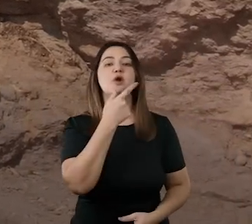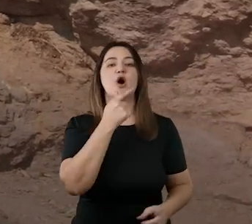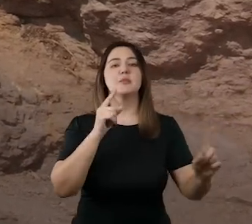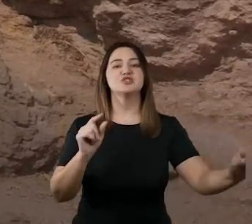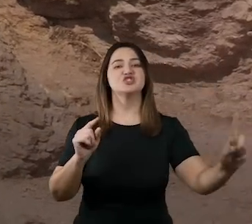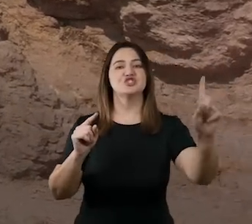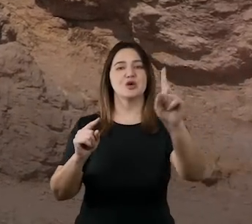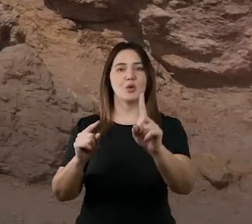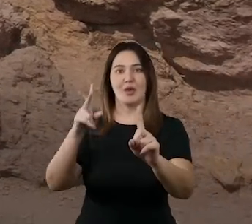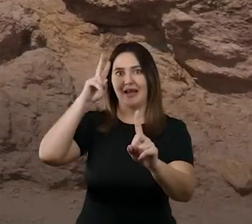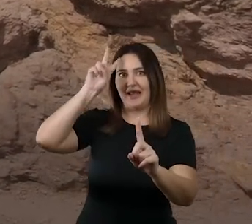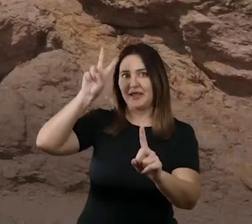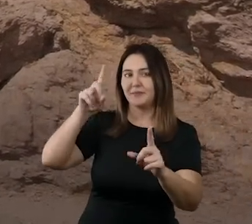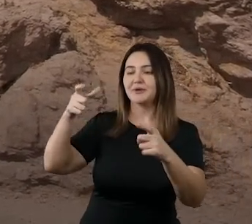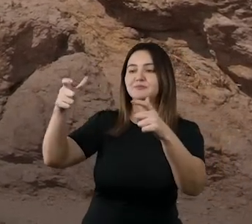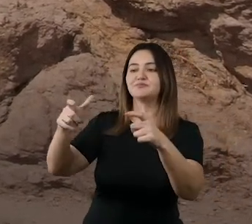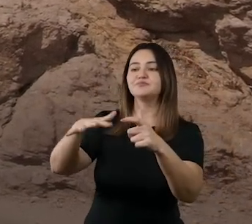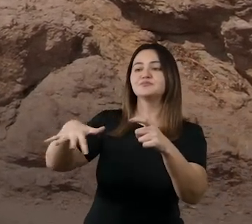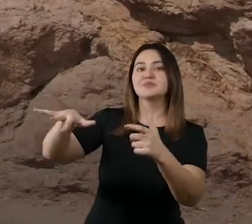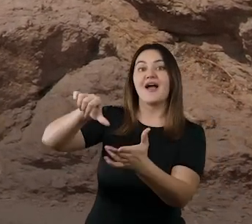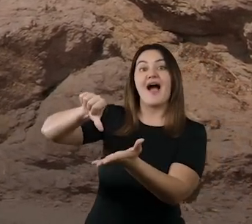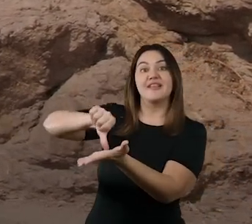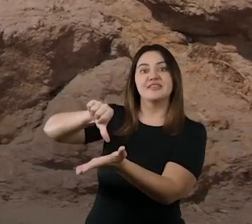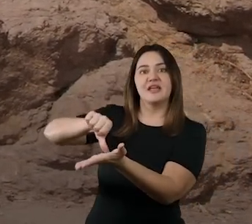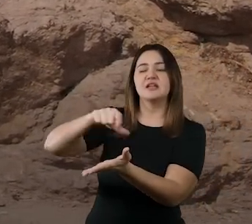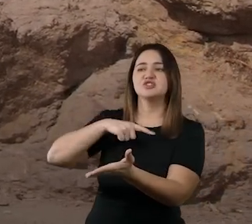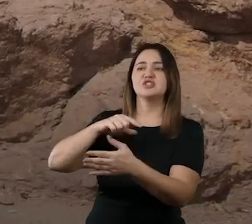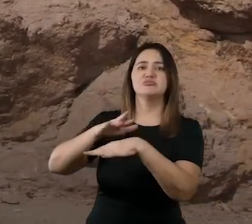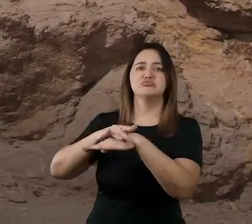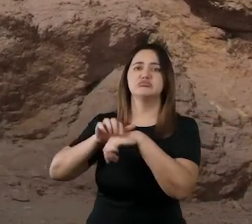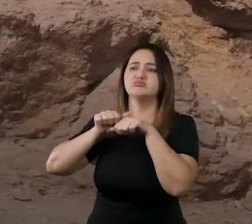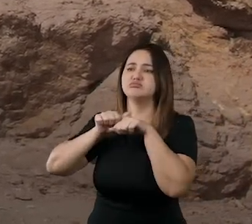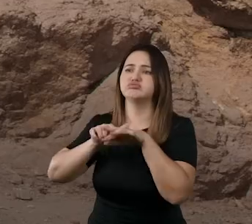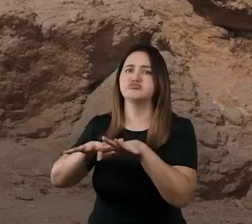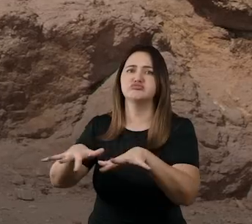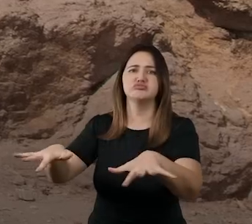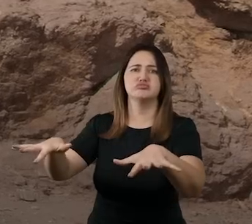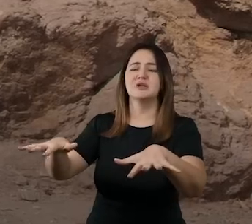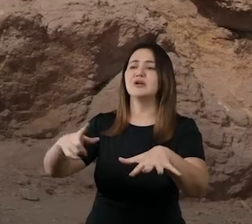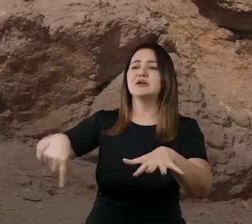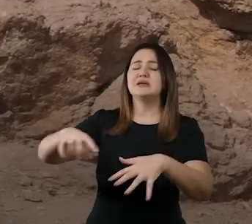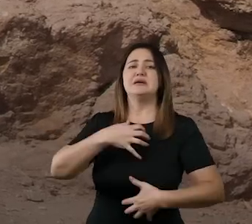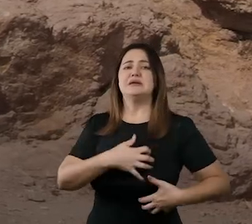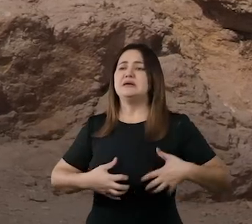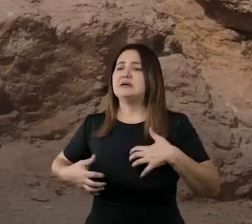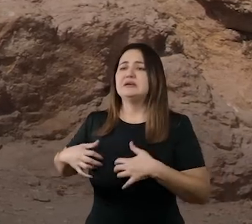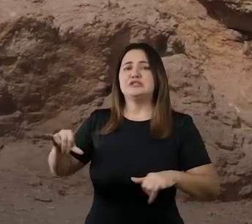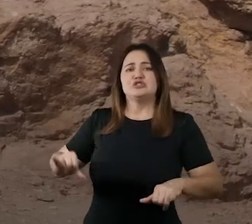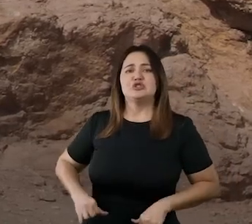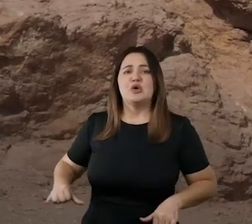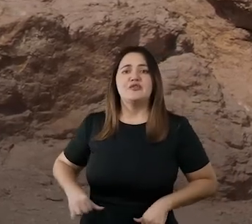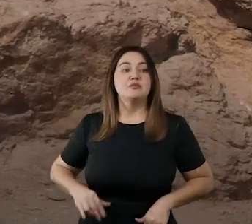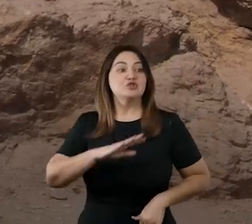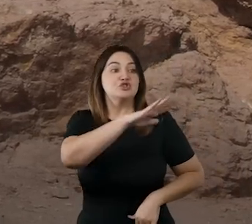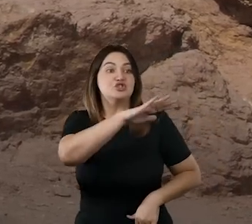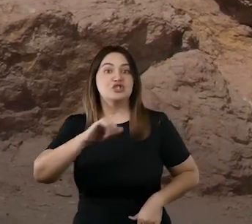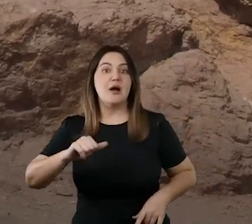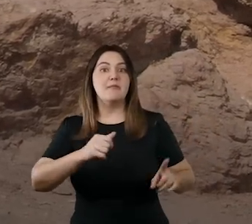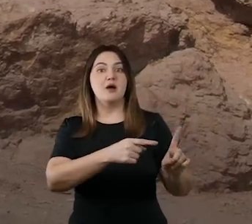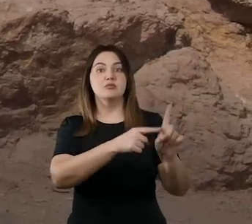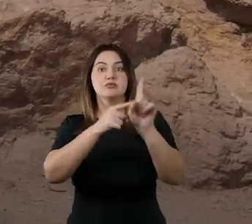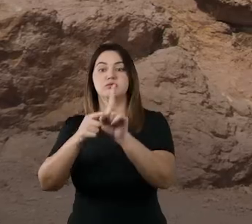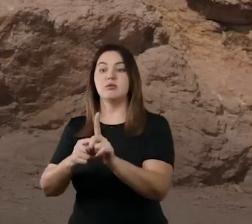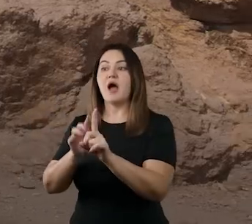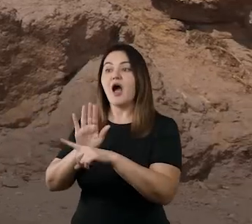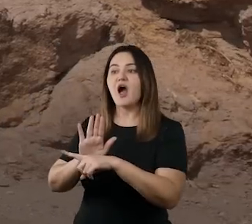a Atenas, você se lembra, para resolver o problema daquela praga que estava assolando a cidade, ele veio até o Areópago e